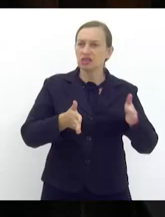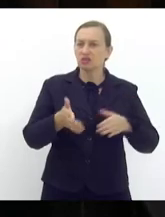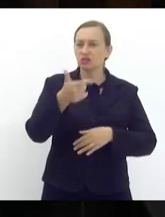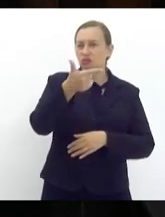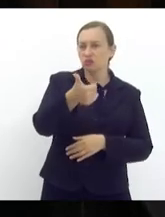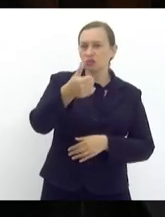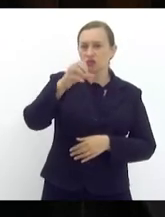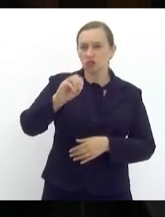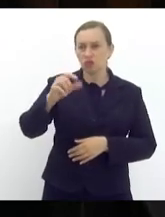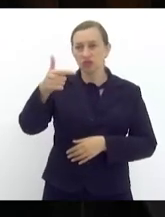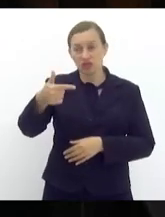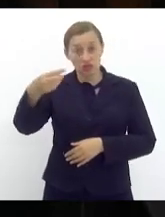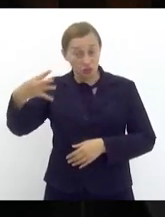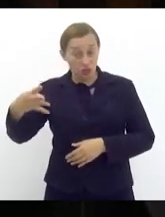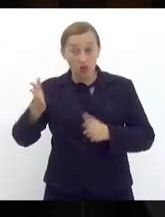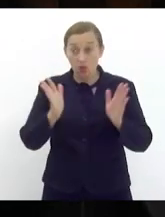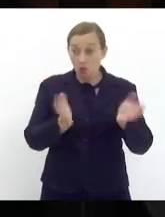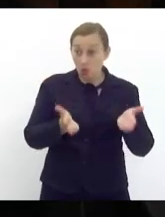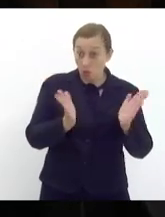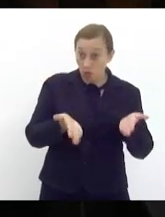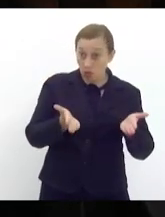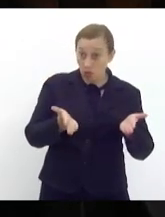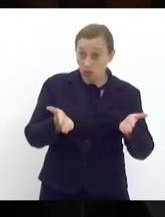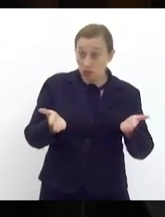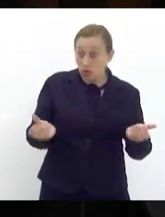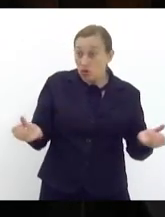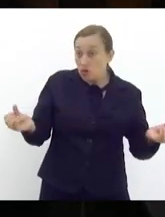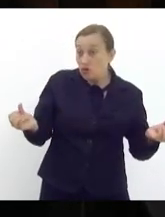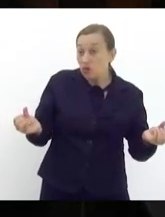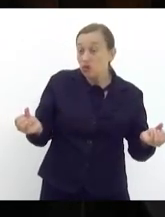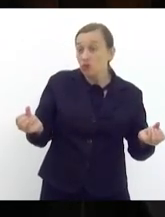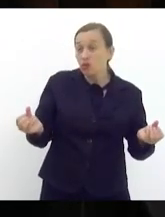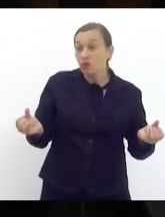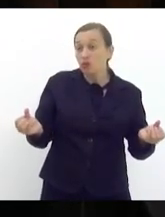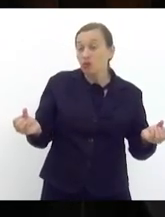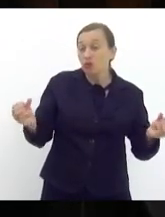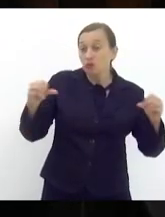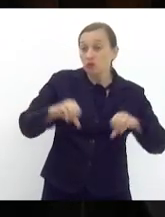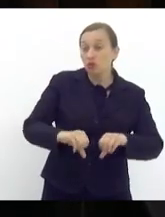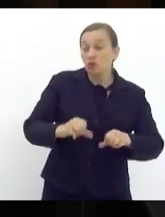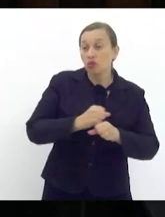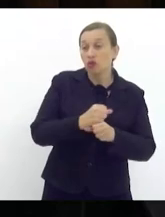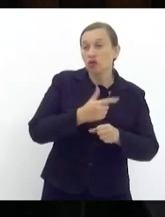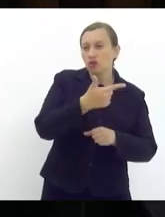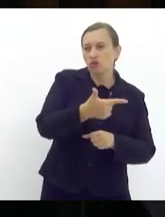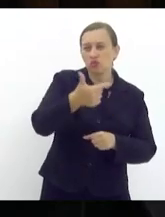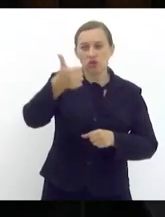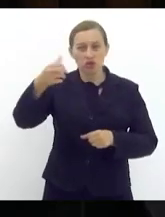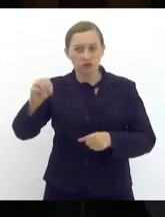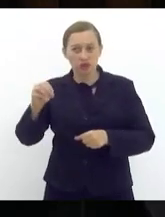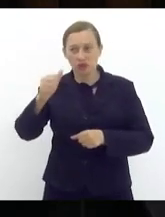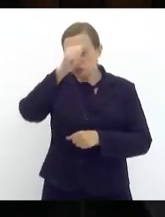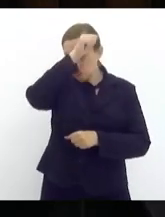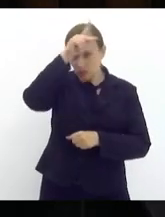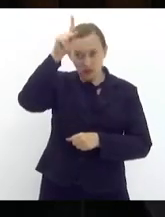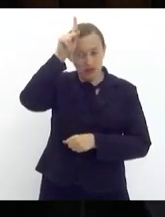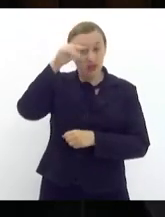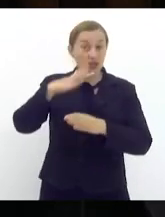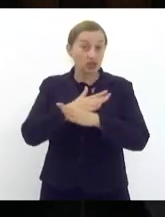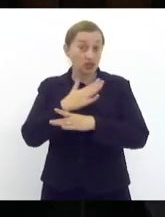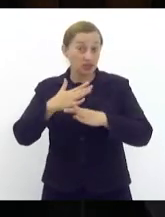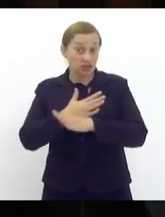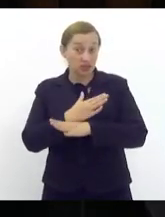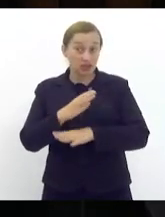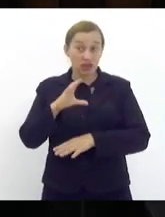2024, onde ele tomou um piau em 2020 do atual prefeito da cidade,